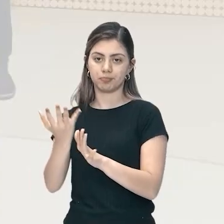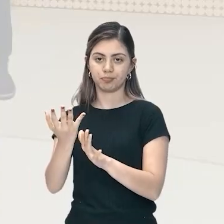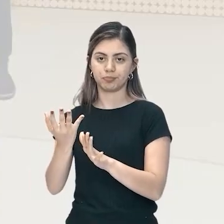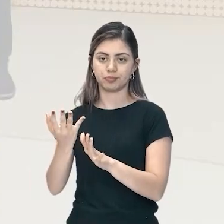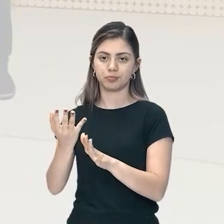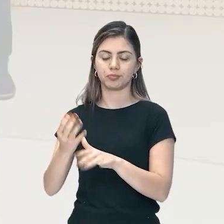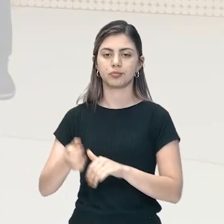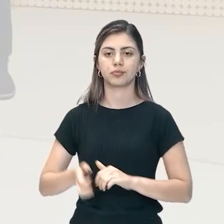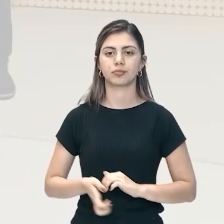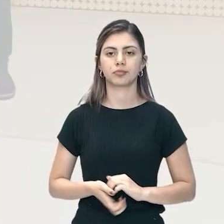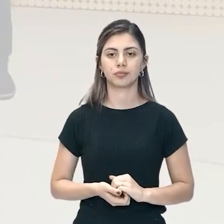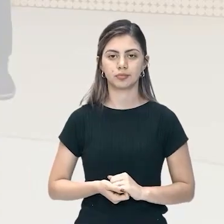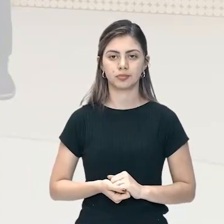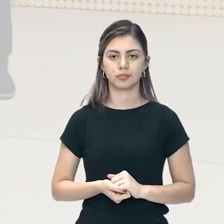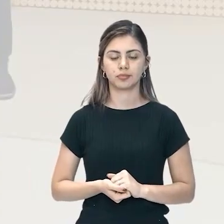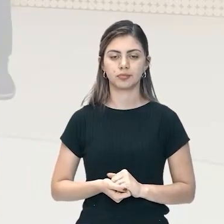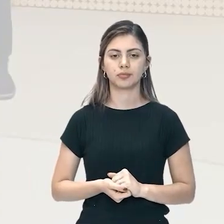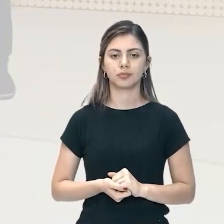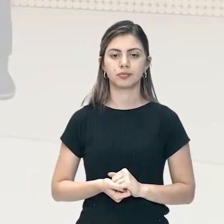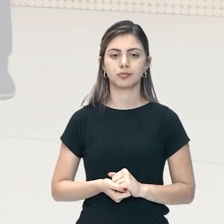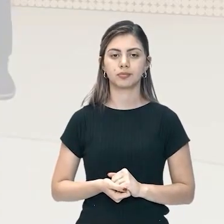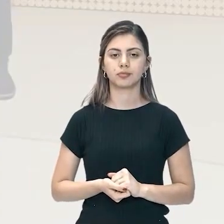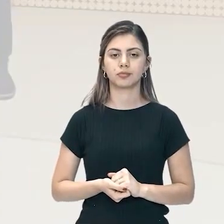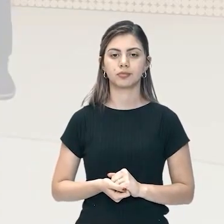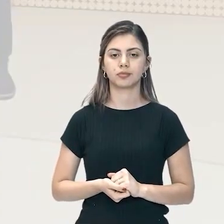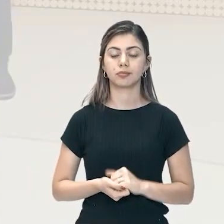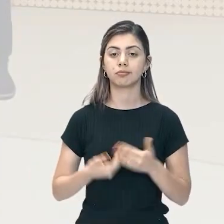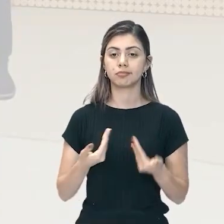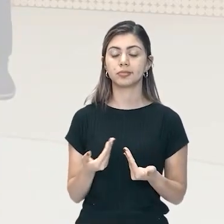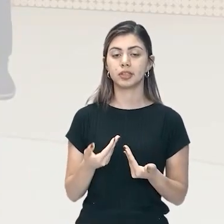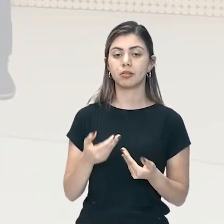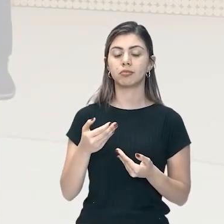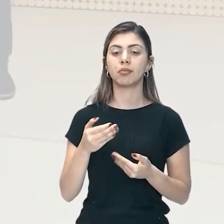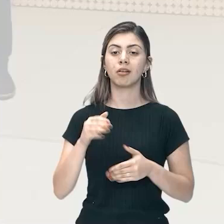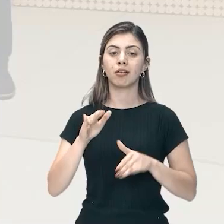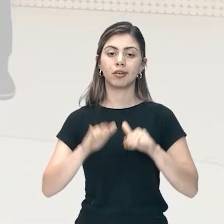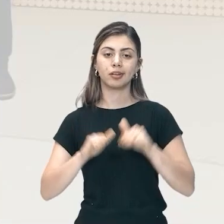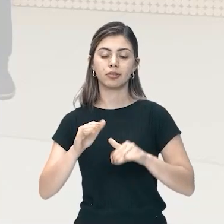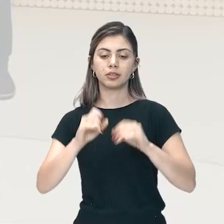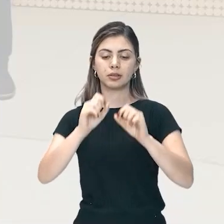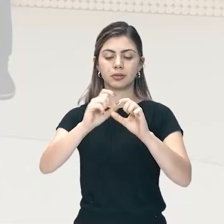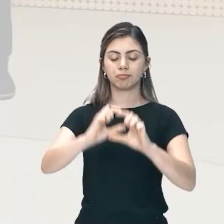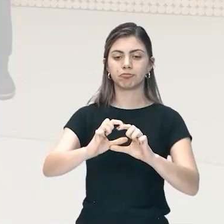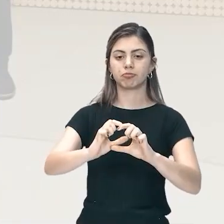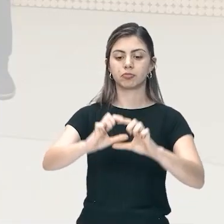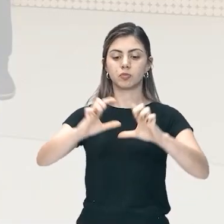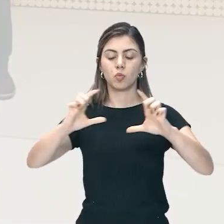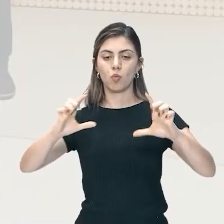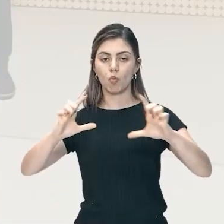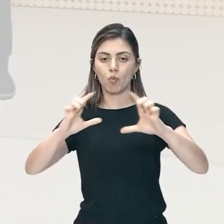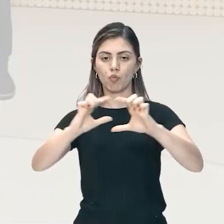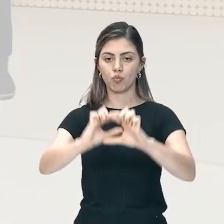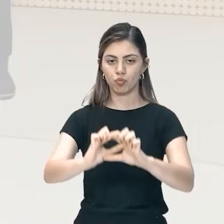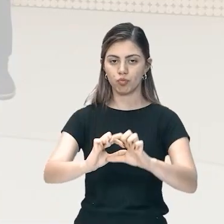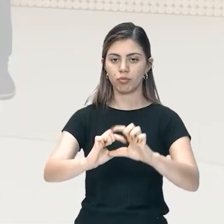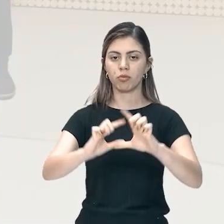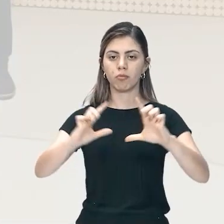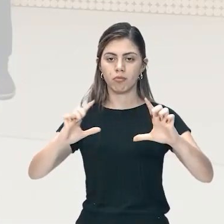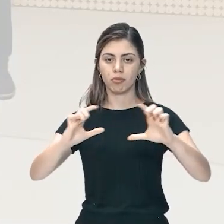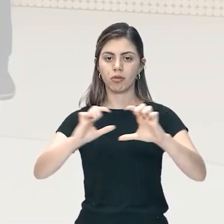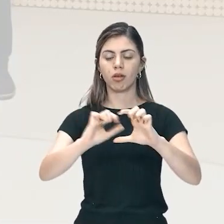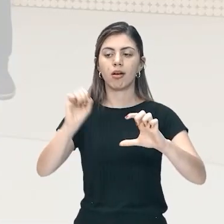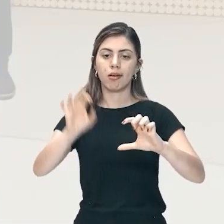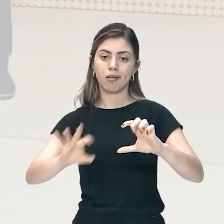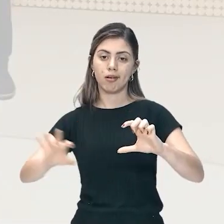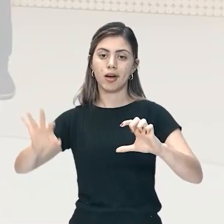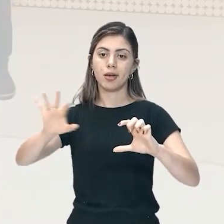pessoal? Dependendo aí do tamanho da lente, a imagem vai ser um pouco mais